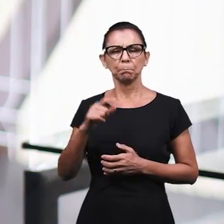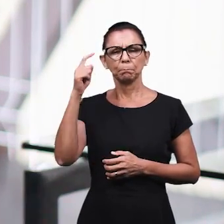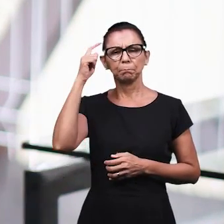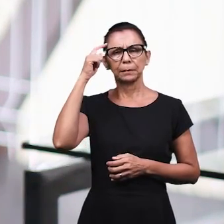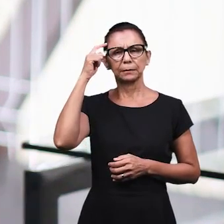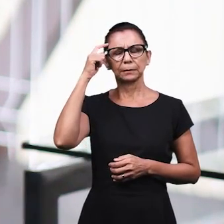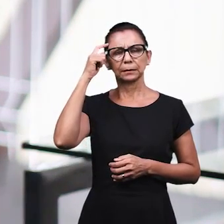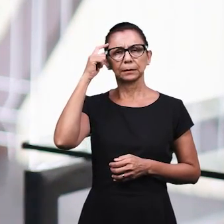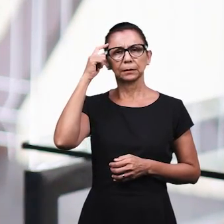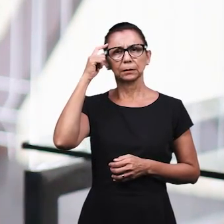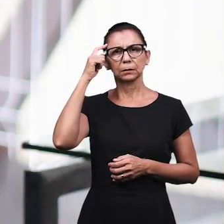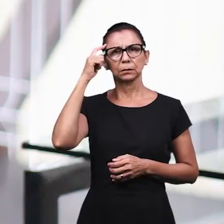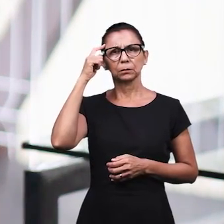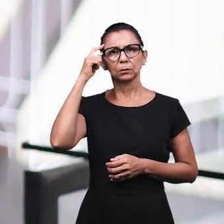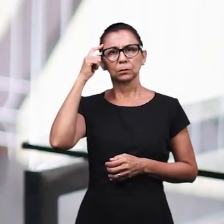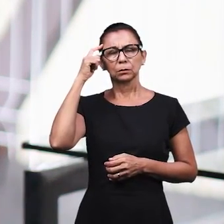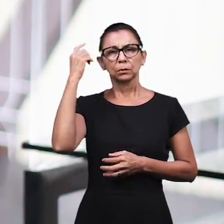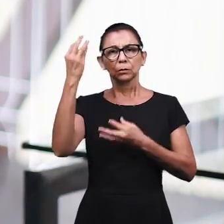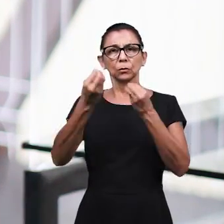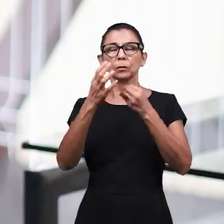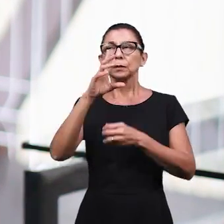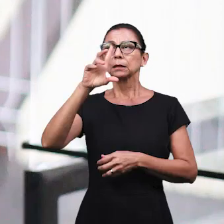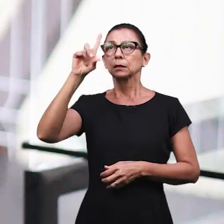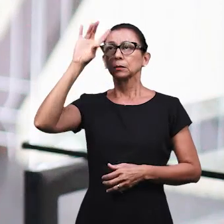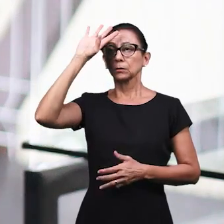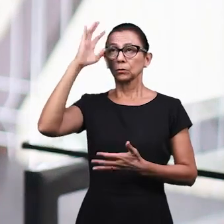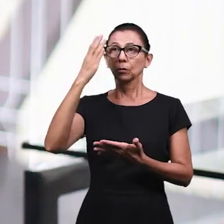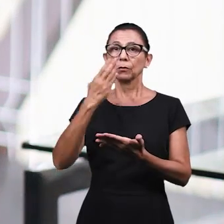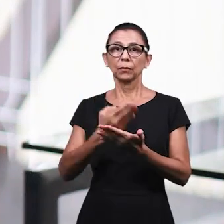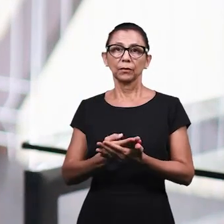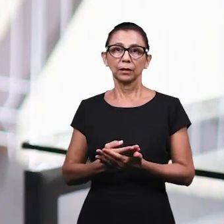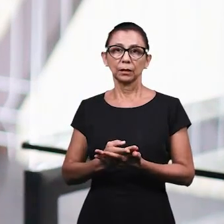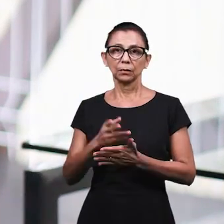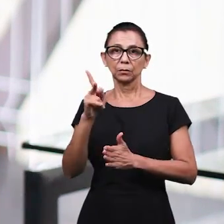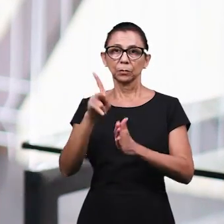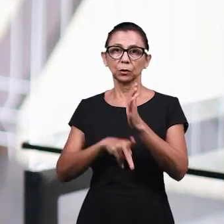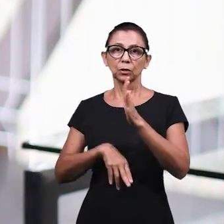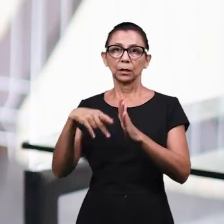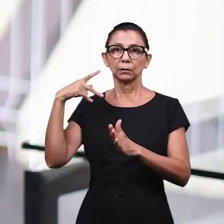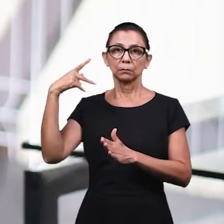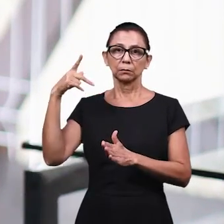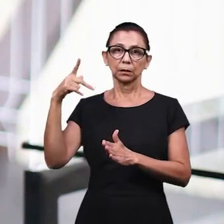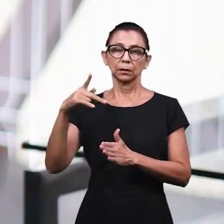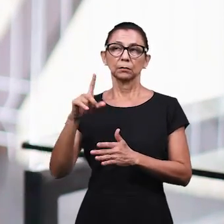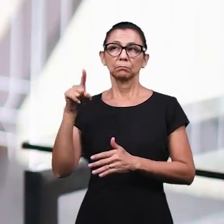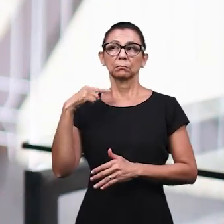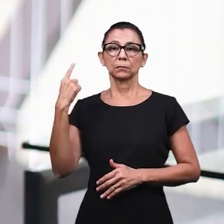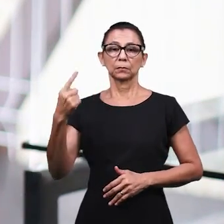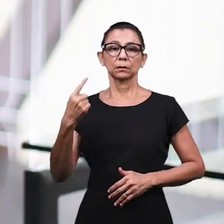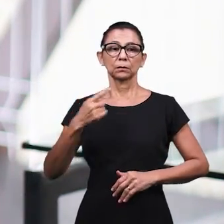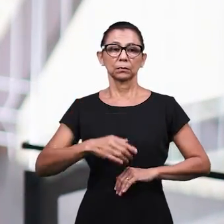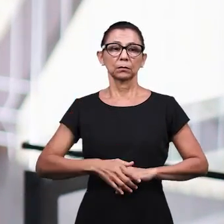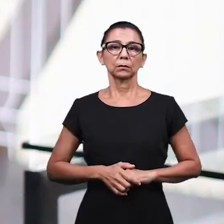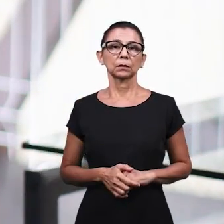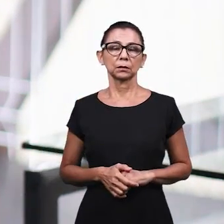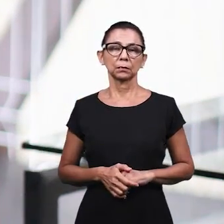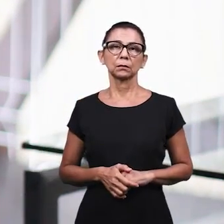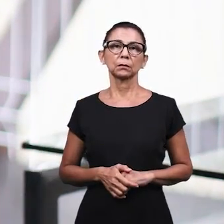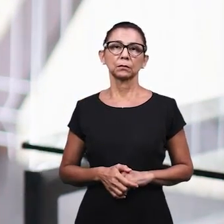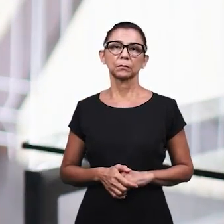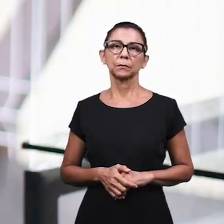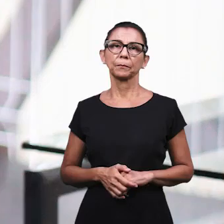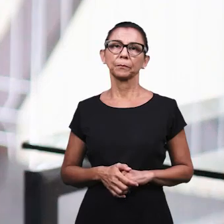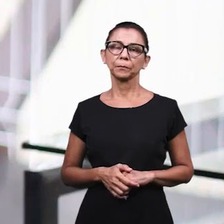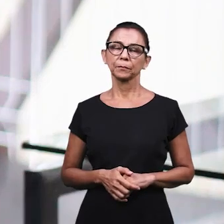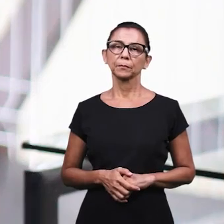ver como que Deus, ele confia a obra dele a nós. Eu